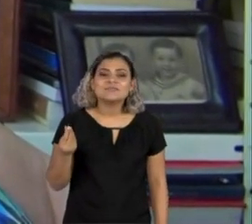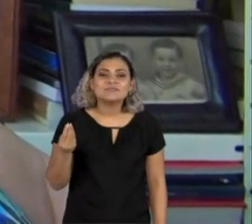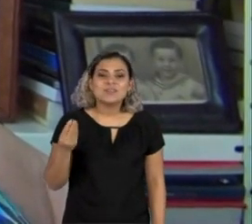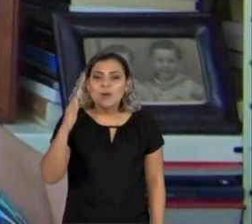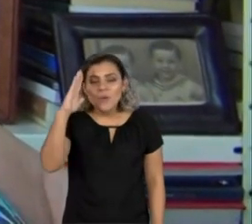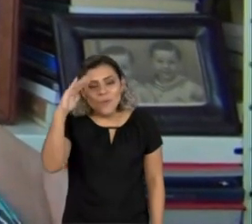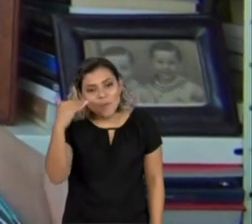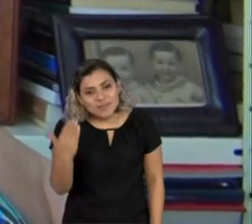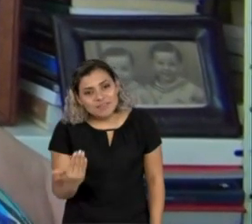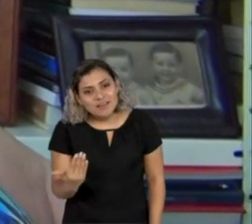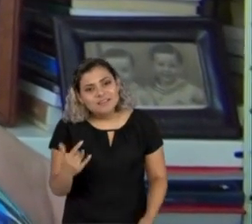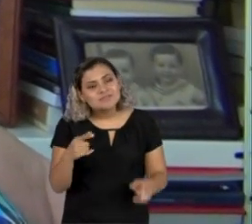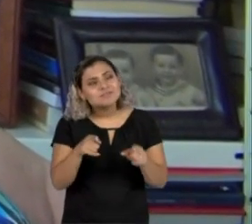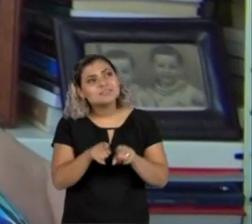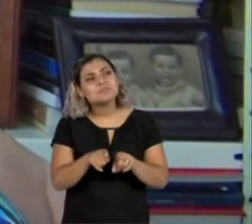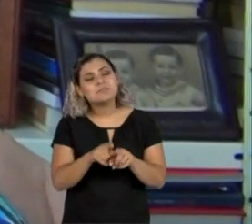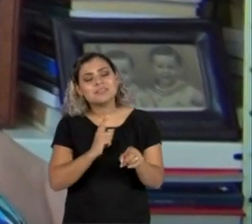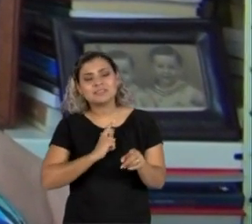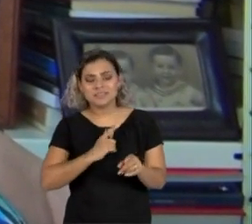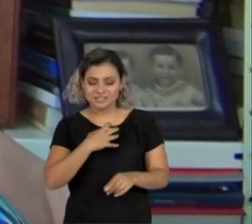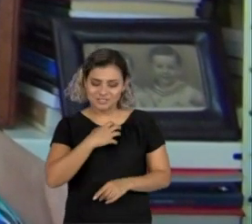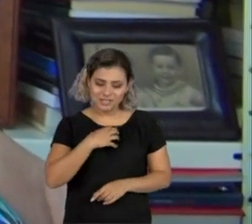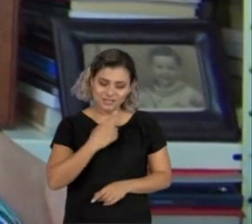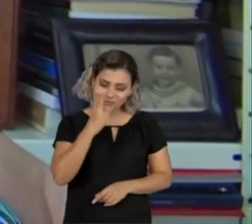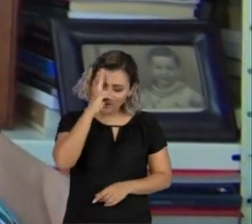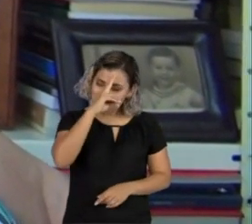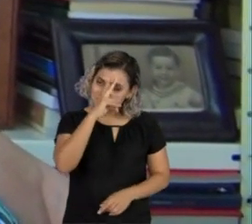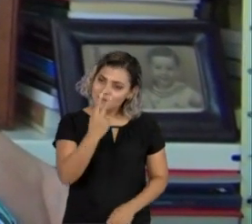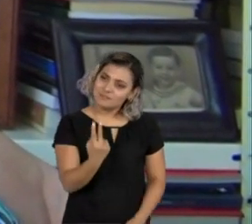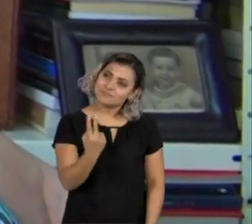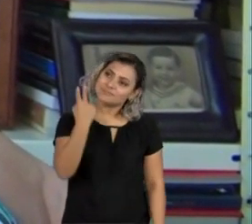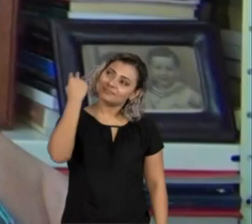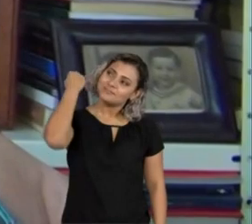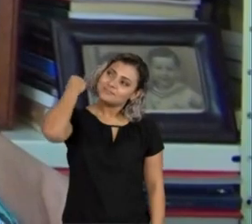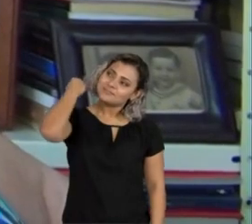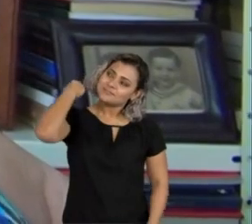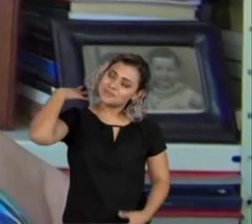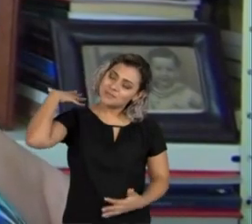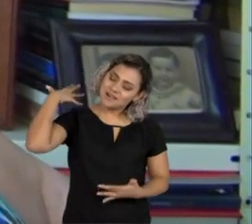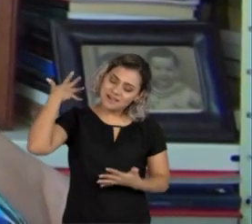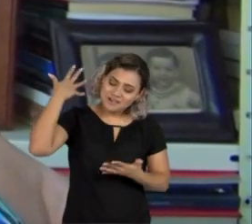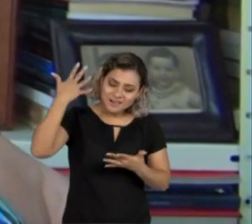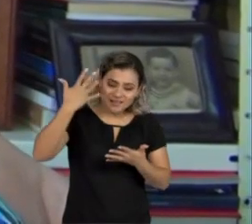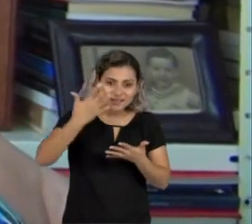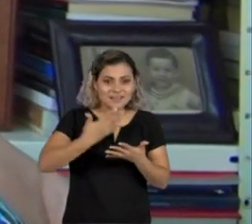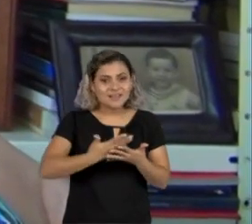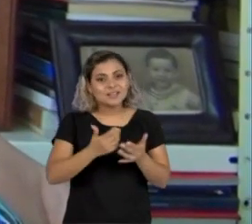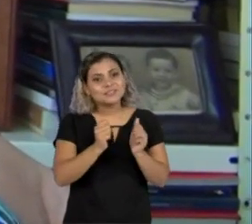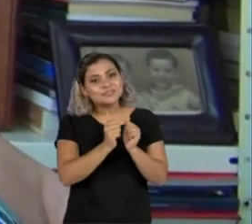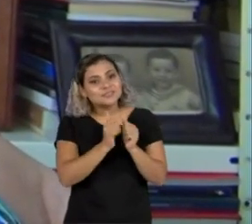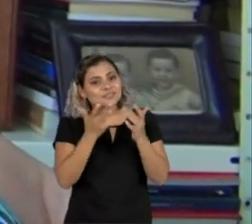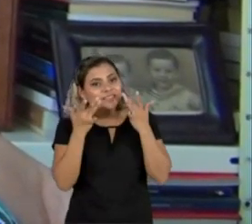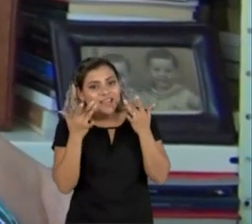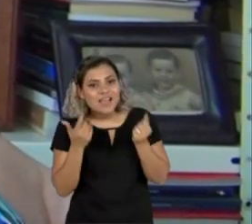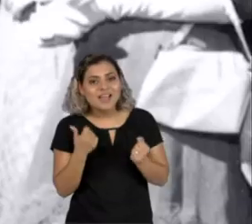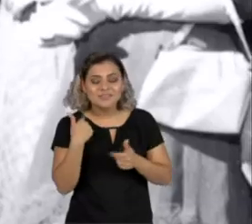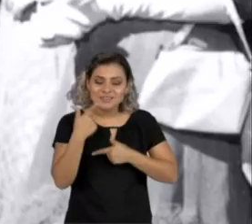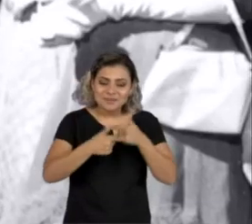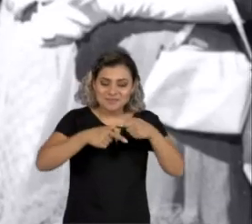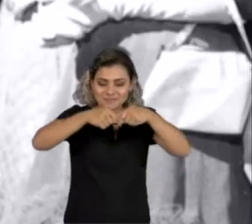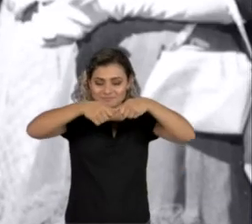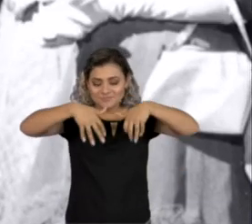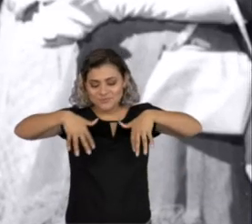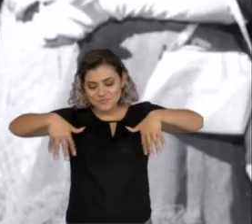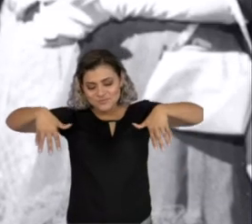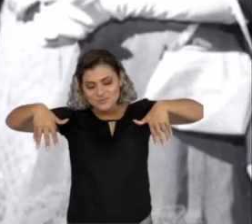de uma homenagem, tem esse lado de lembrar um pouco das coisas que a gente faz, das coxias, do nosso trabalho.